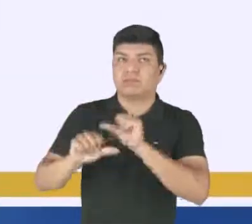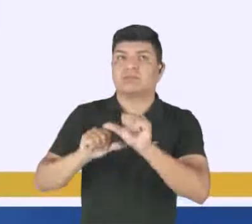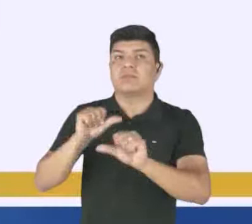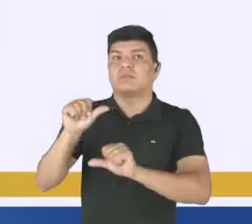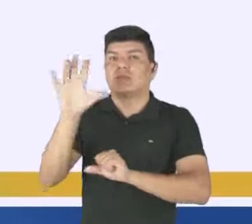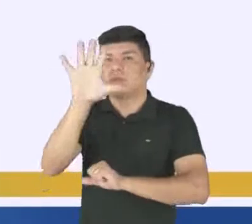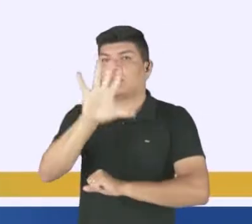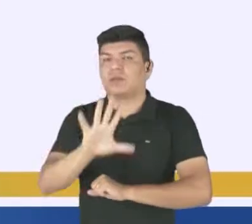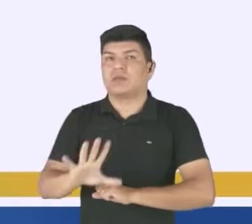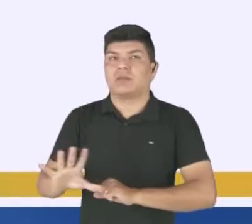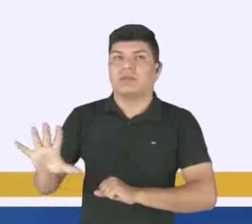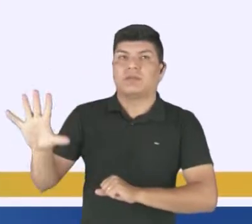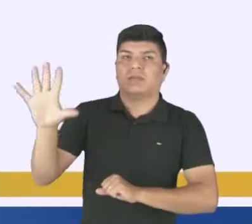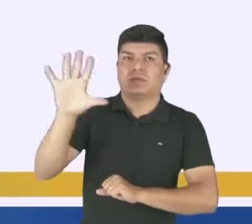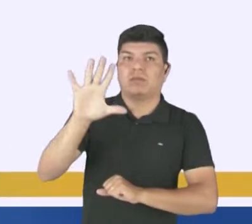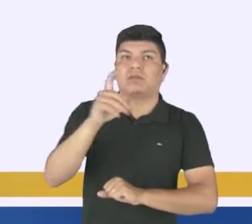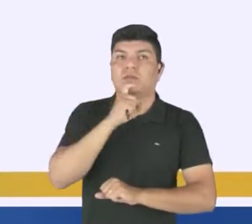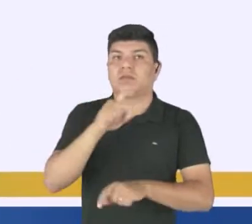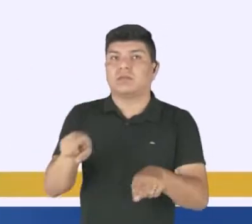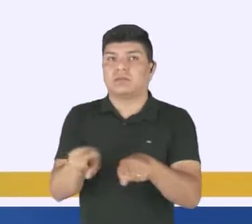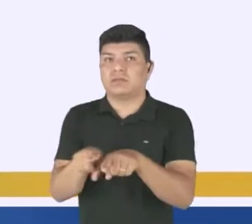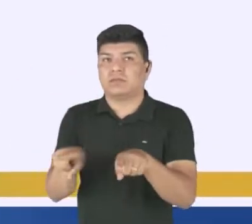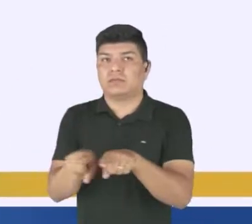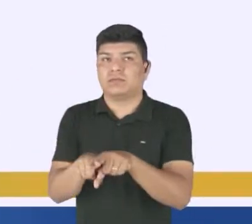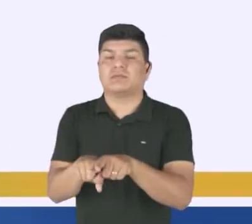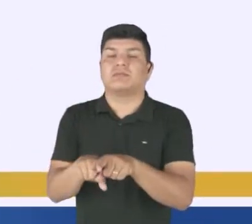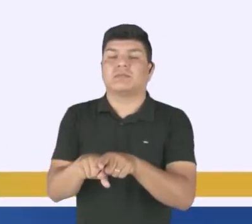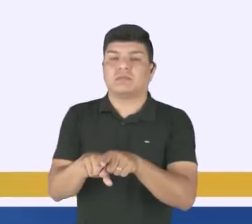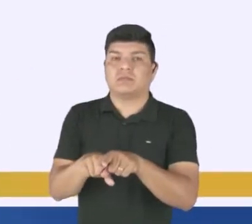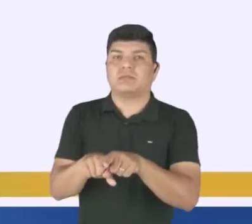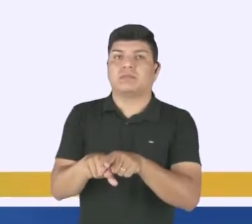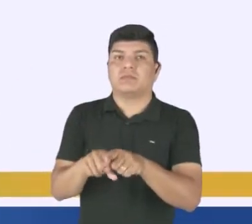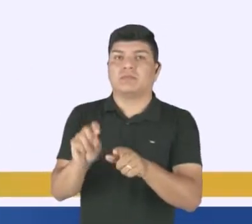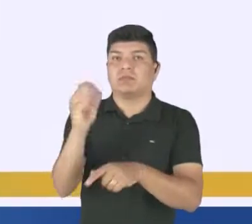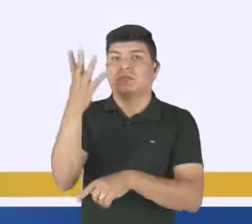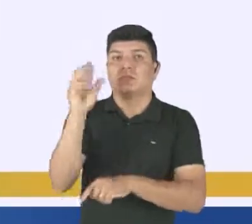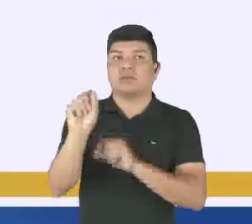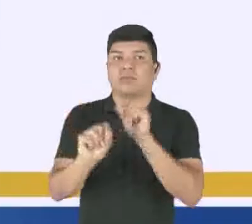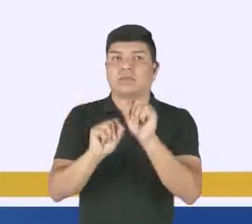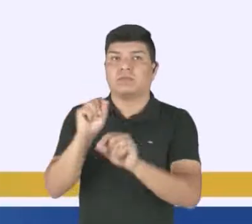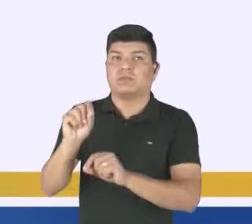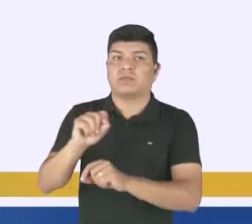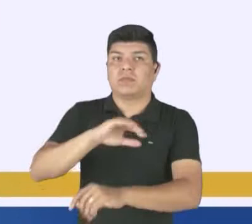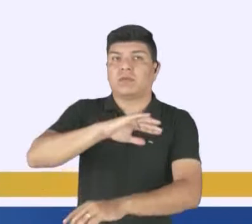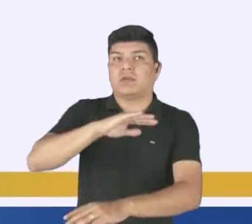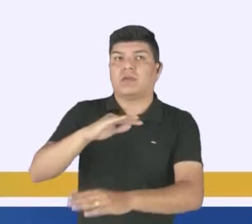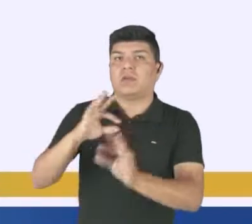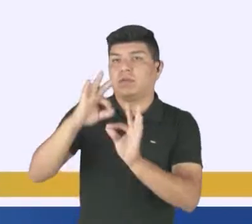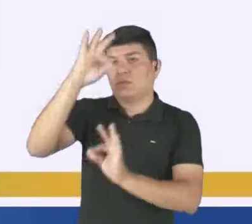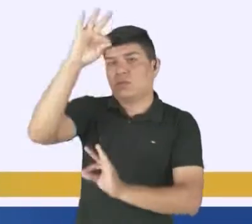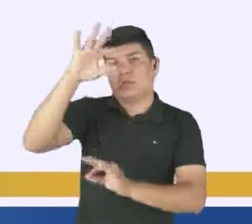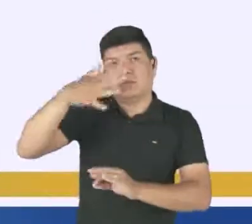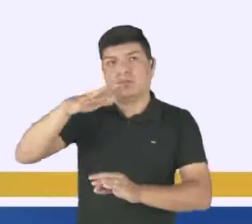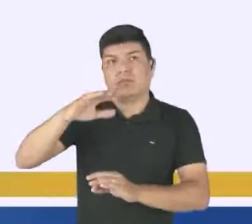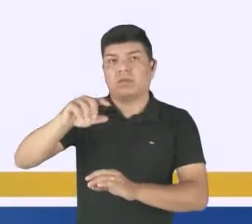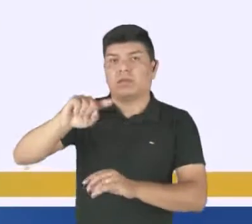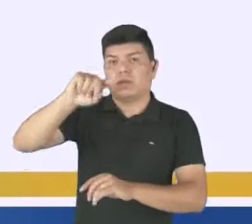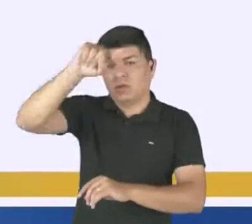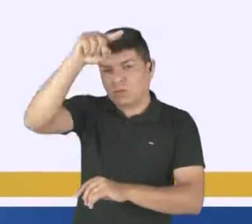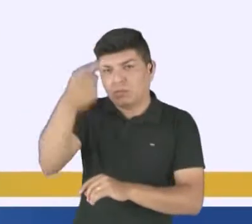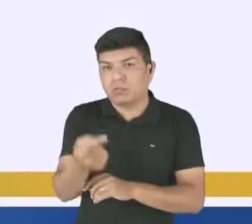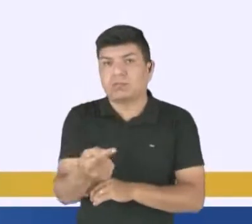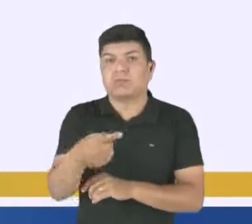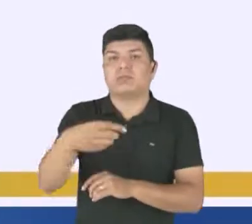mudanças climáticas, período de glaciação e interglaciais, resultando em altitudes médias inferiores a 1.000